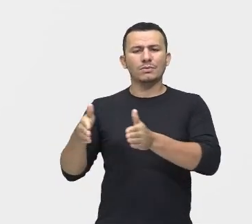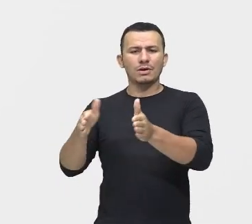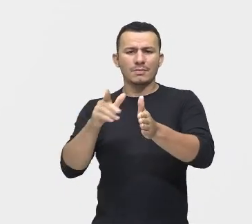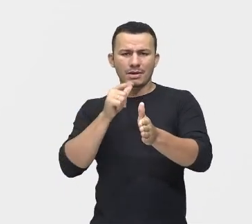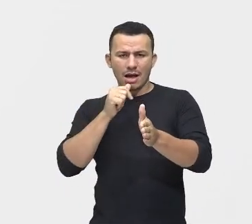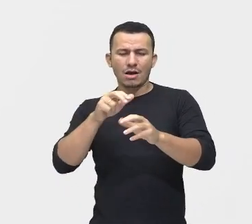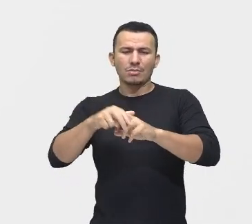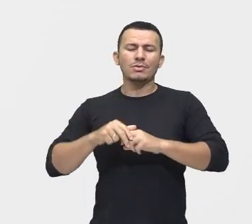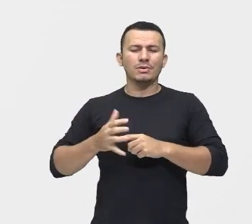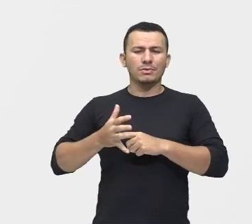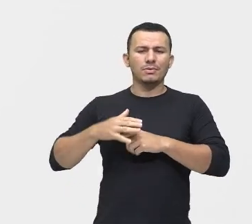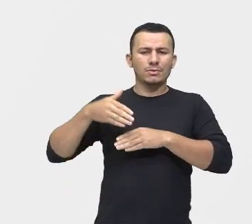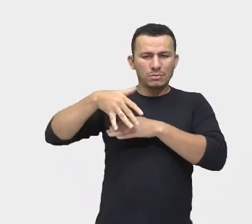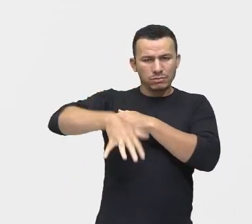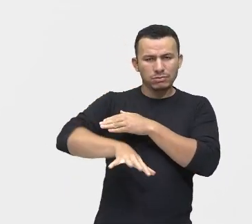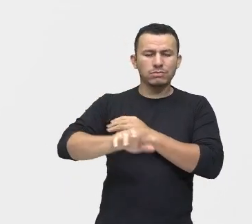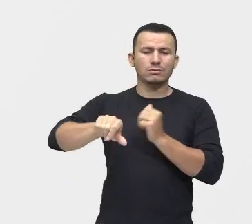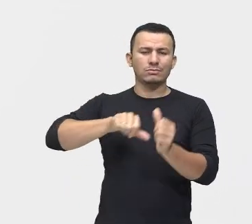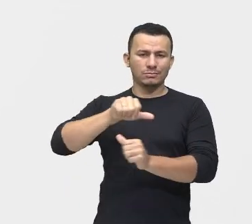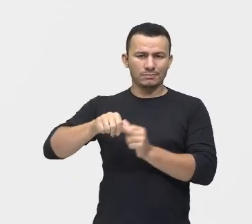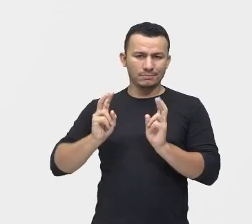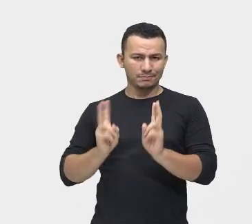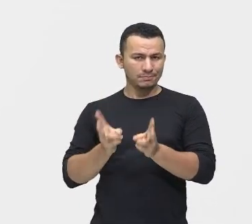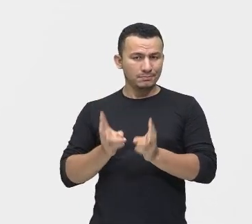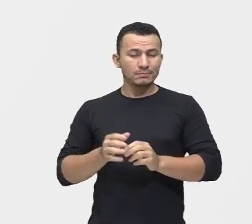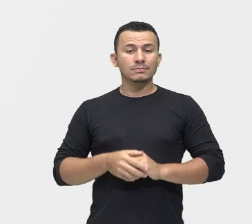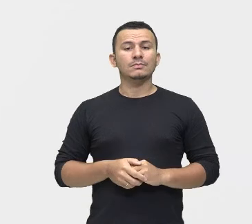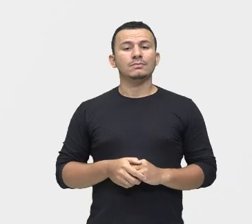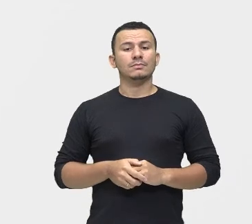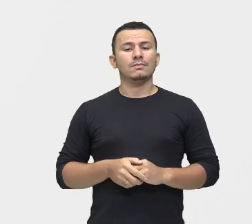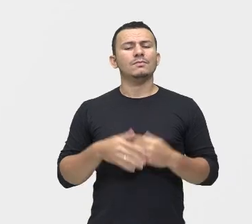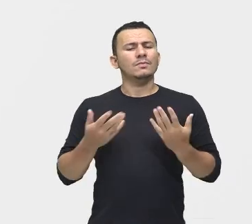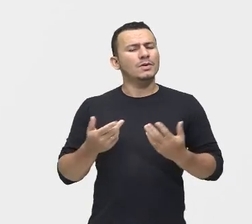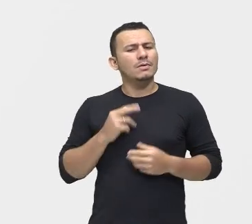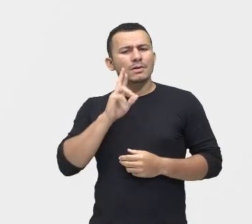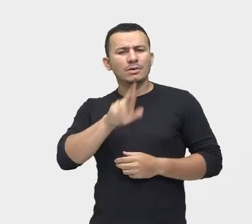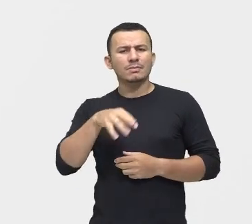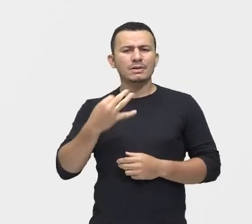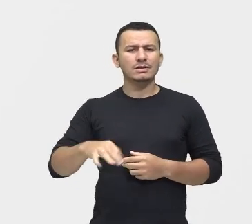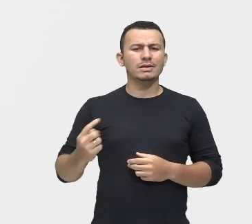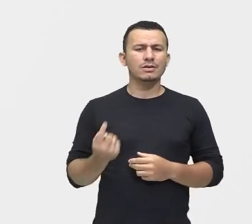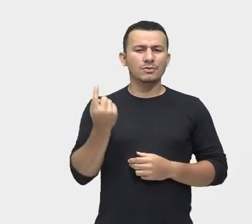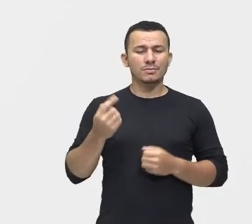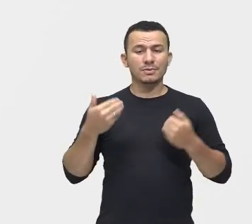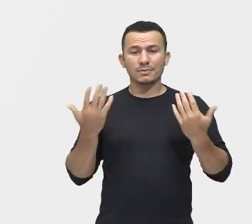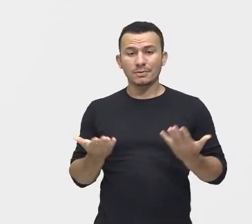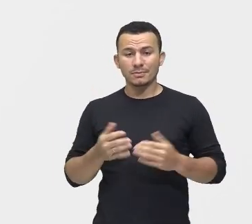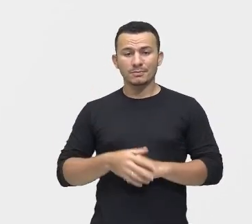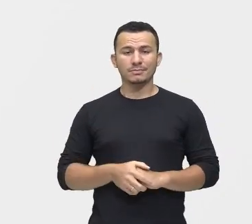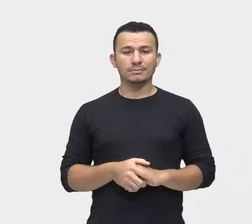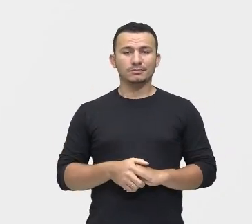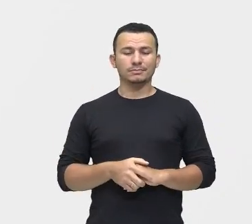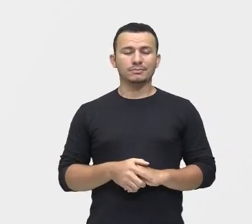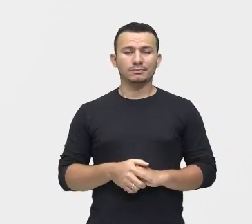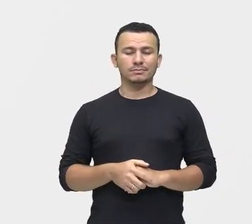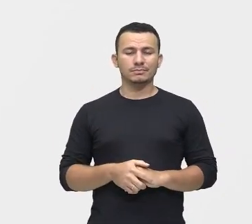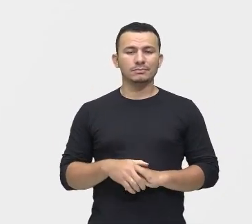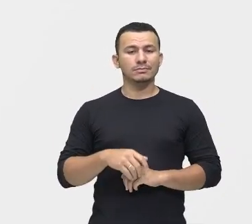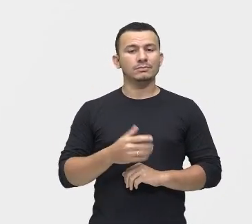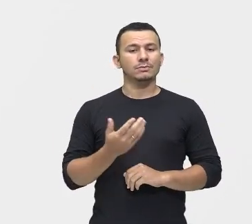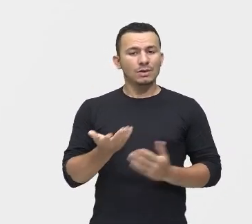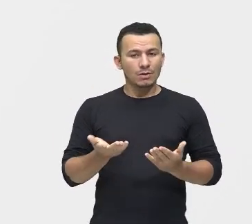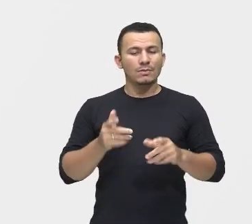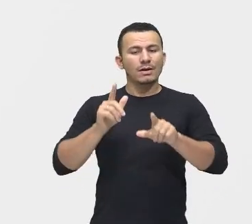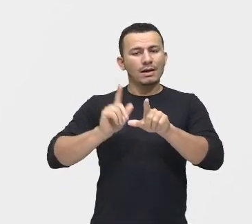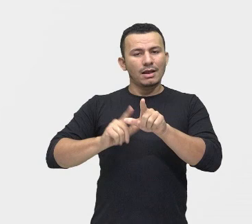utilizados pelas usinas. Então, observem qual é a resposta correta. A resposta correta é